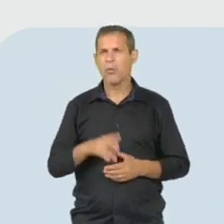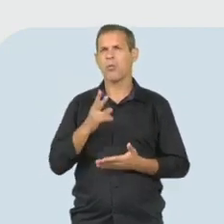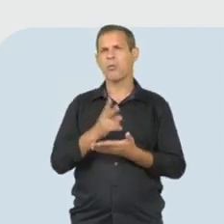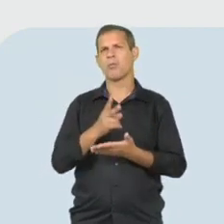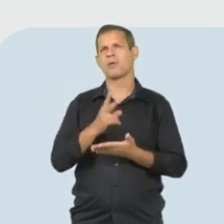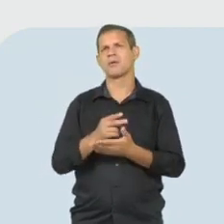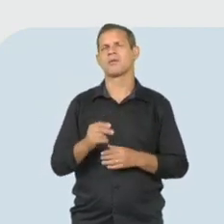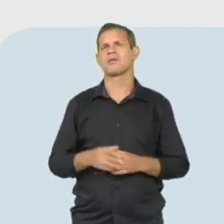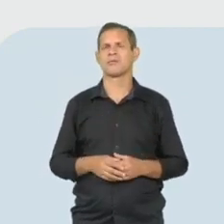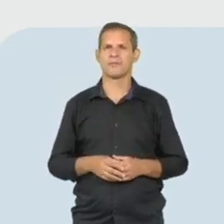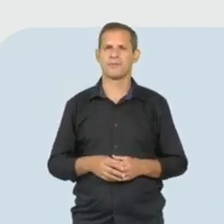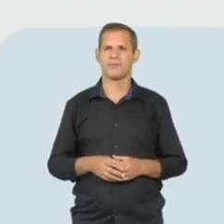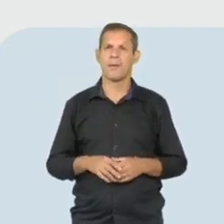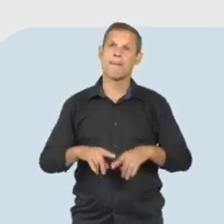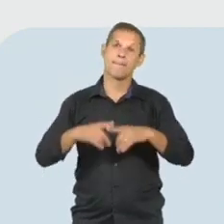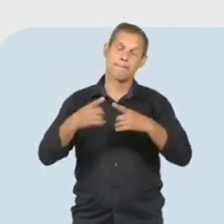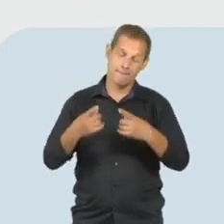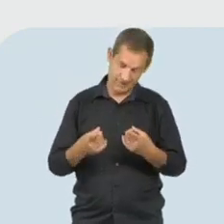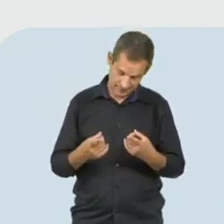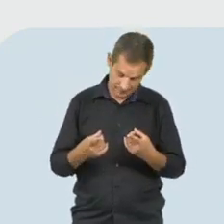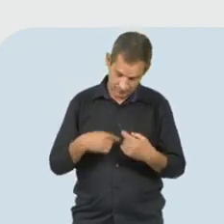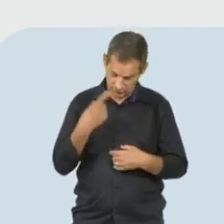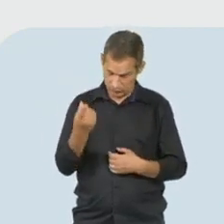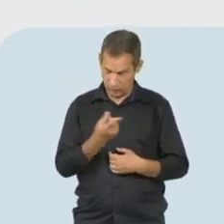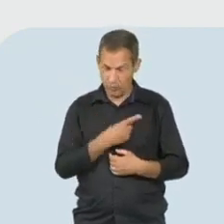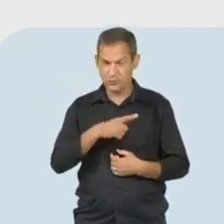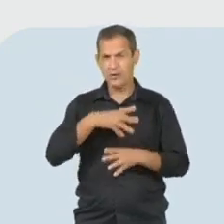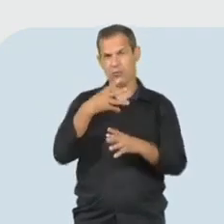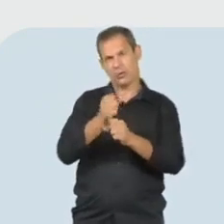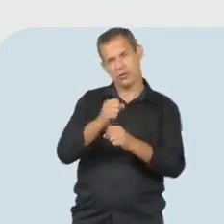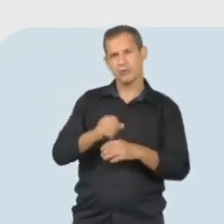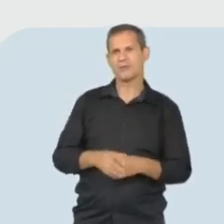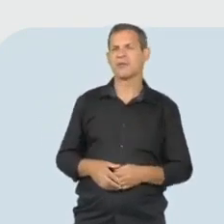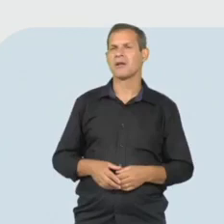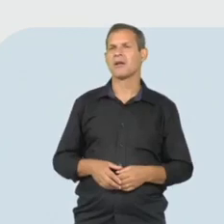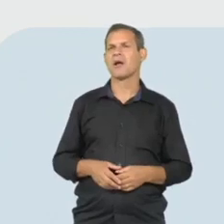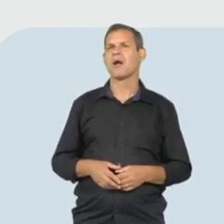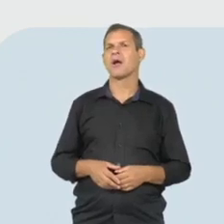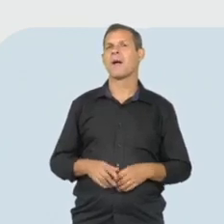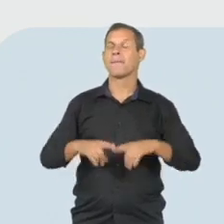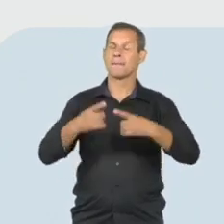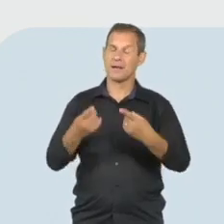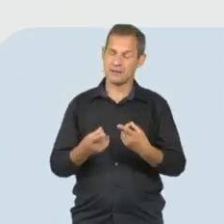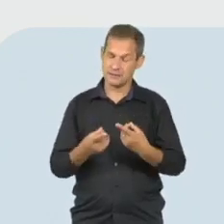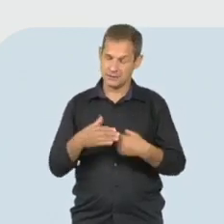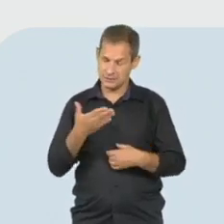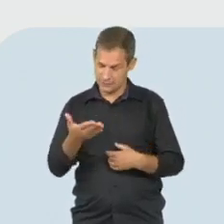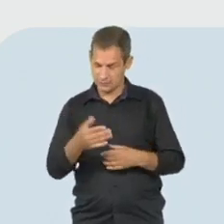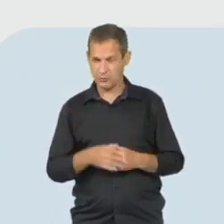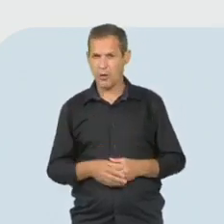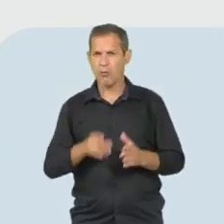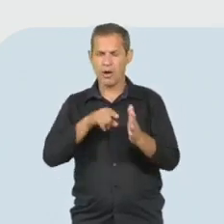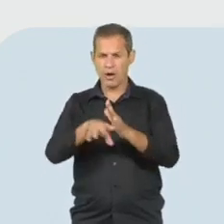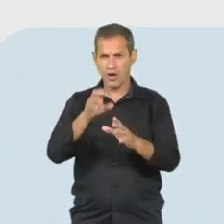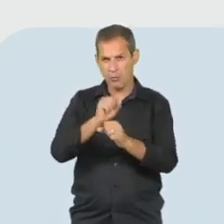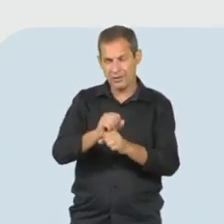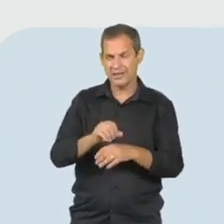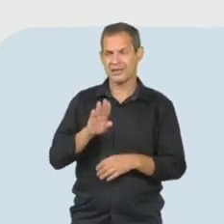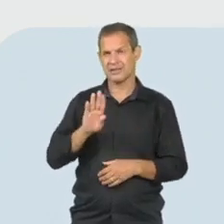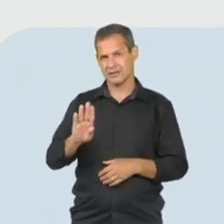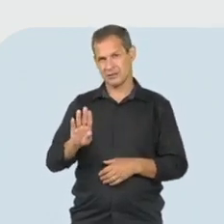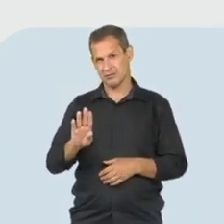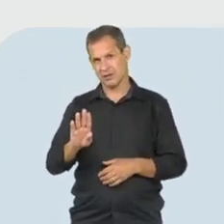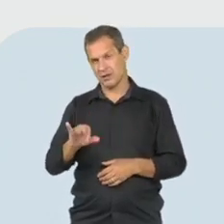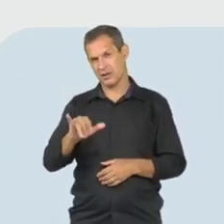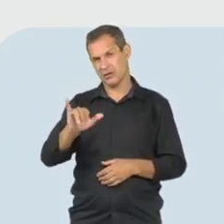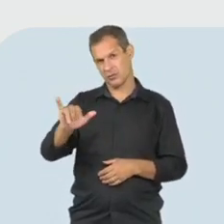continuam sendo os mesmos e aí nós vamos para o cálculo. Então vai funcionar assim, ó. Assim, a probabilidade de B, em que eu quero o